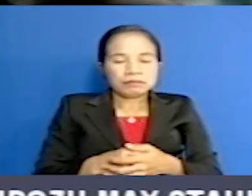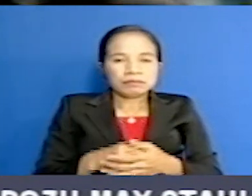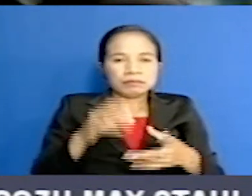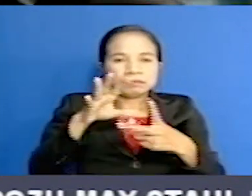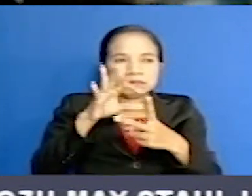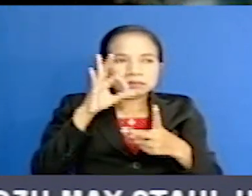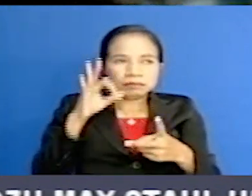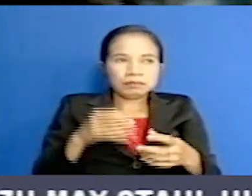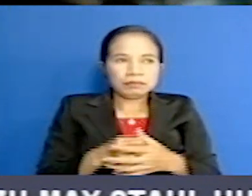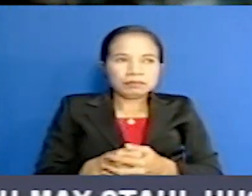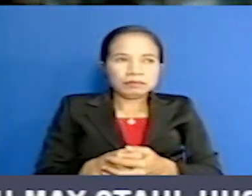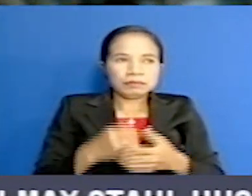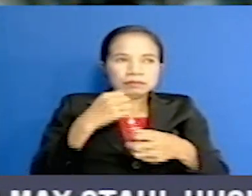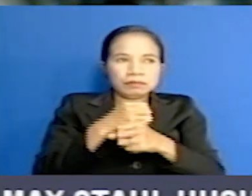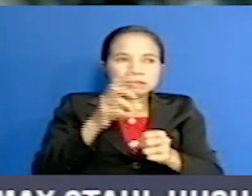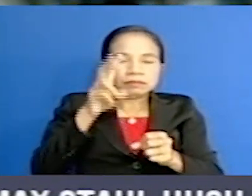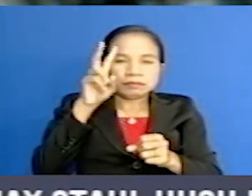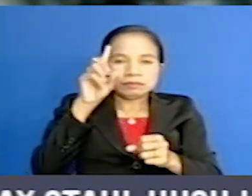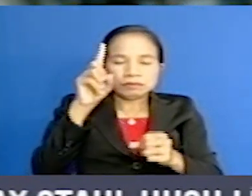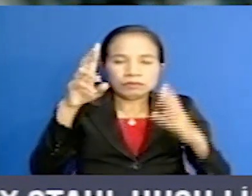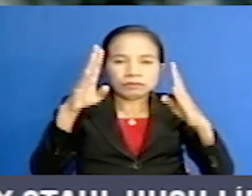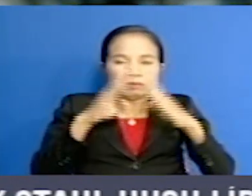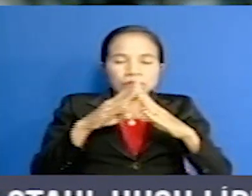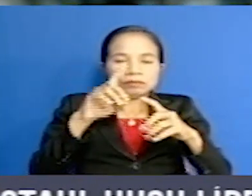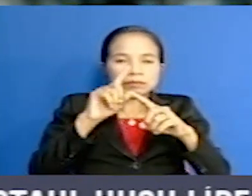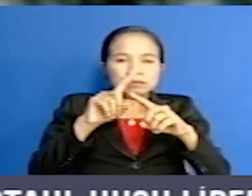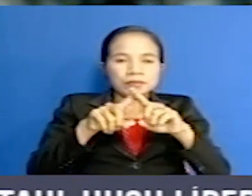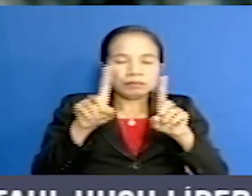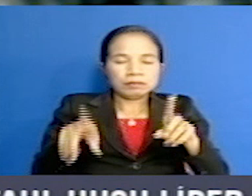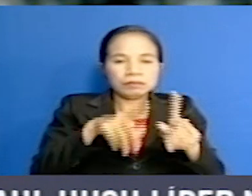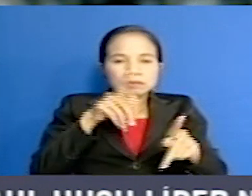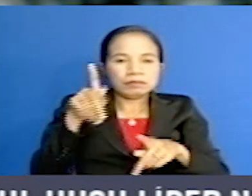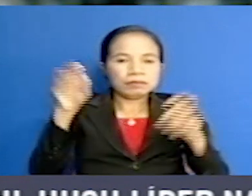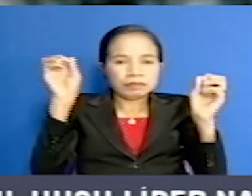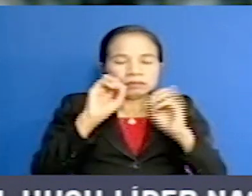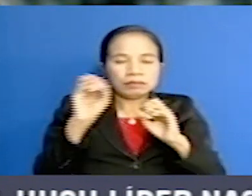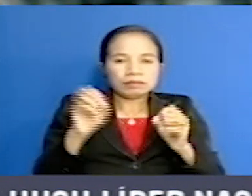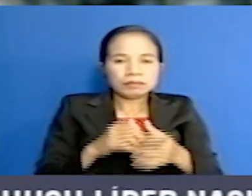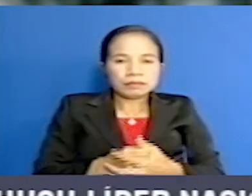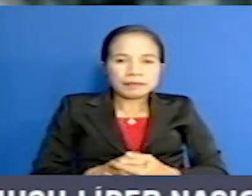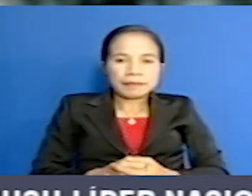ti raida hau halo uma mai be e mane rasik la kuhi bahela kasian osan eso e.